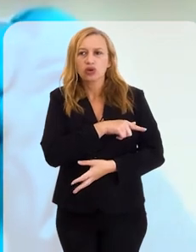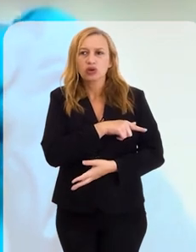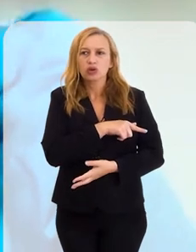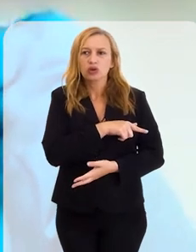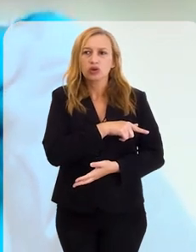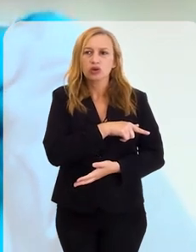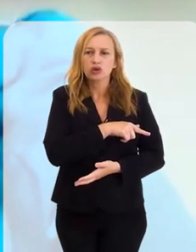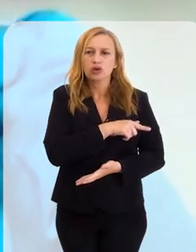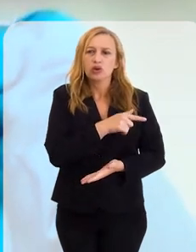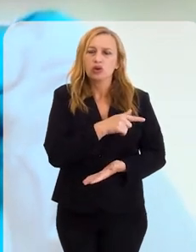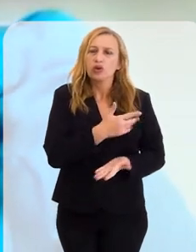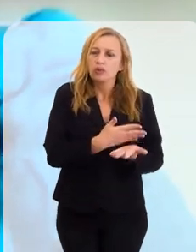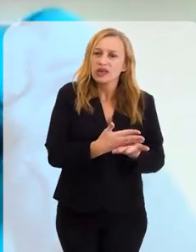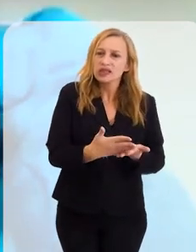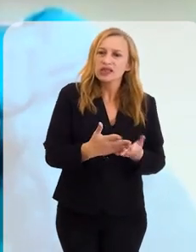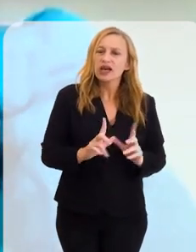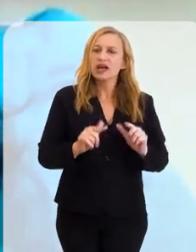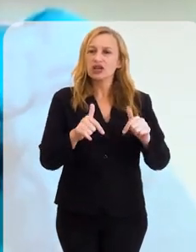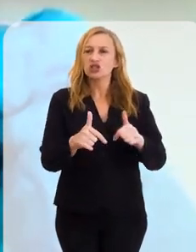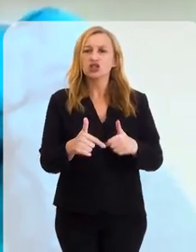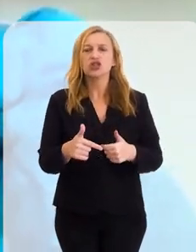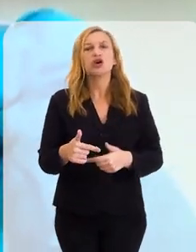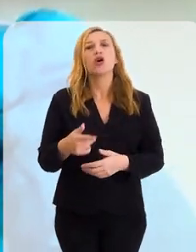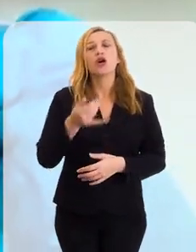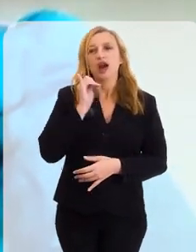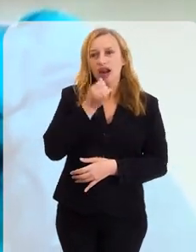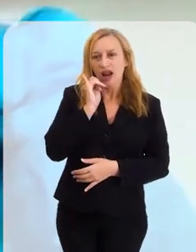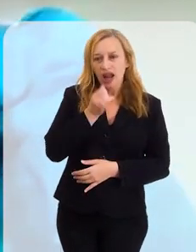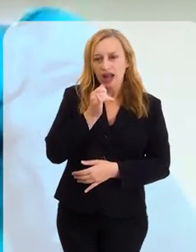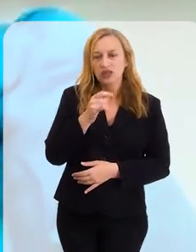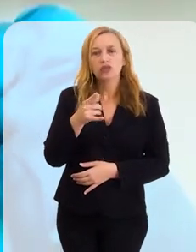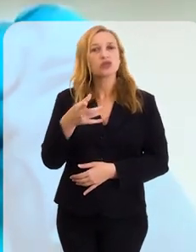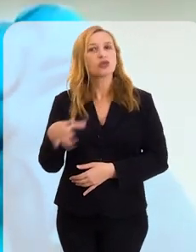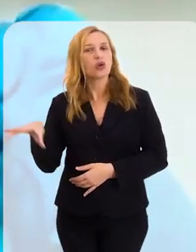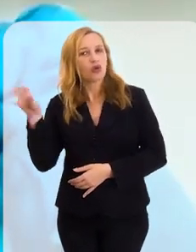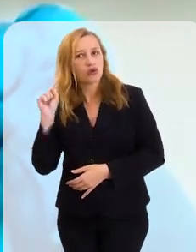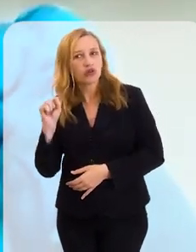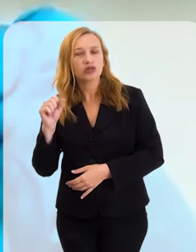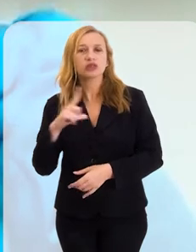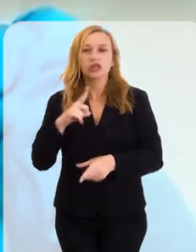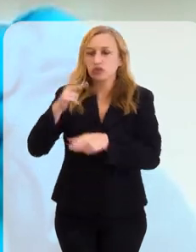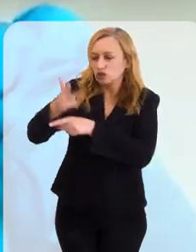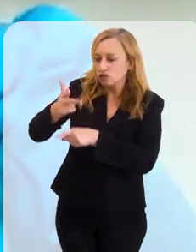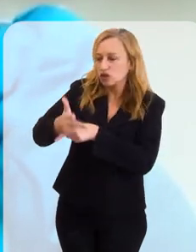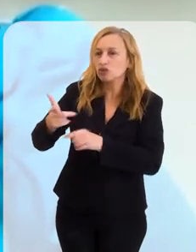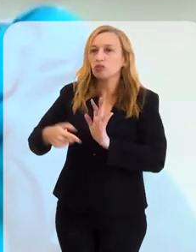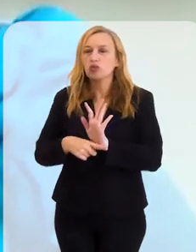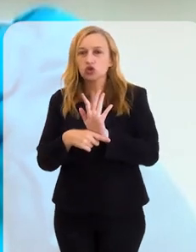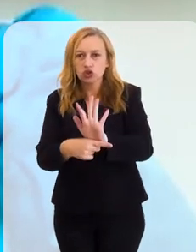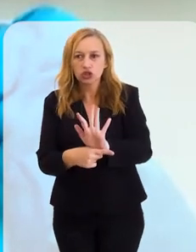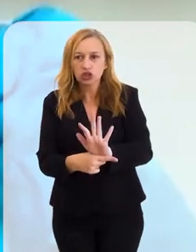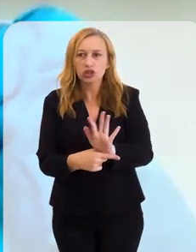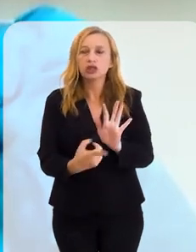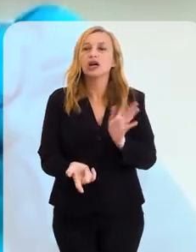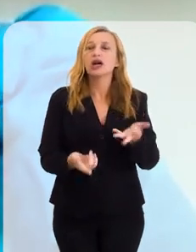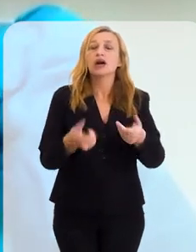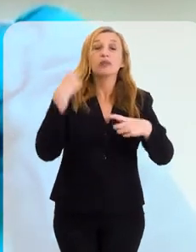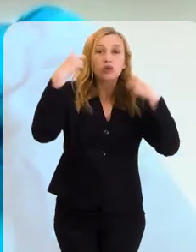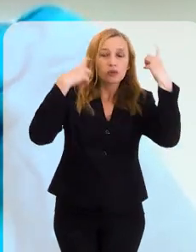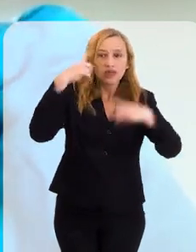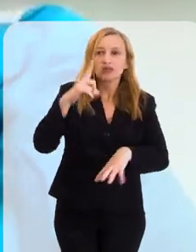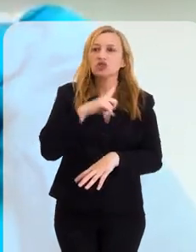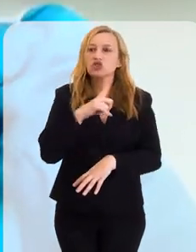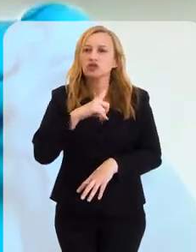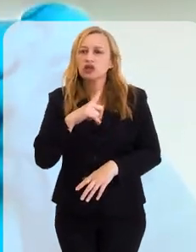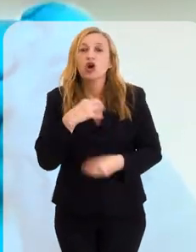pessoais, os gestores tiveram que lidar com emoções. Então, ouvimos muitos relatos e temos estudos mostrando isso,